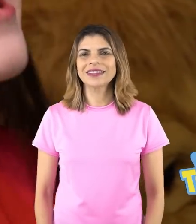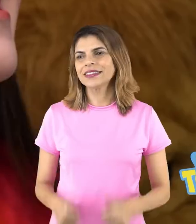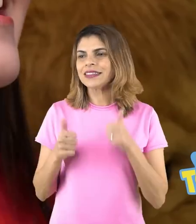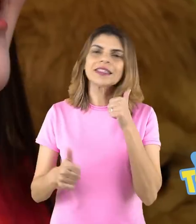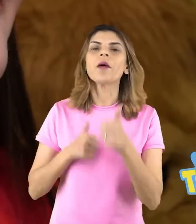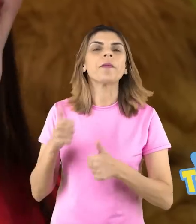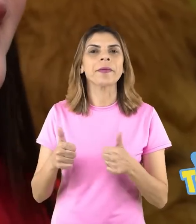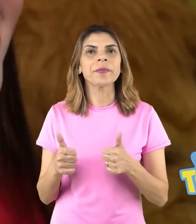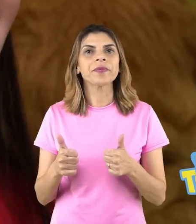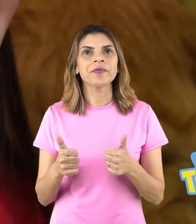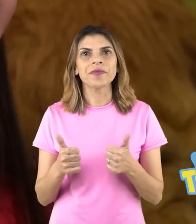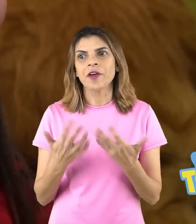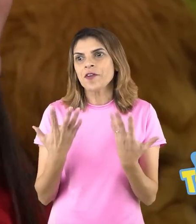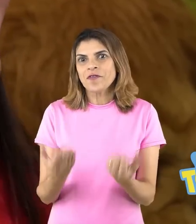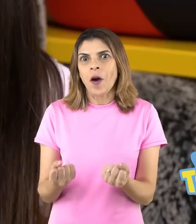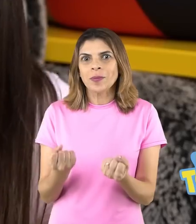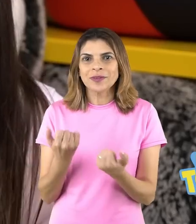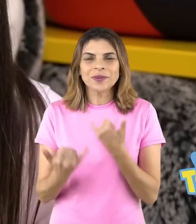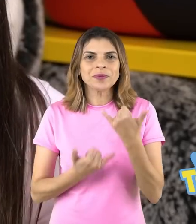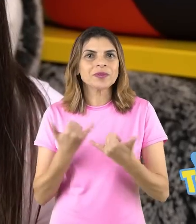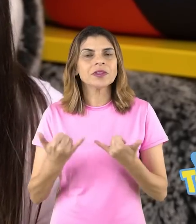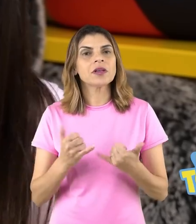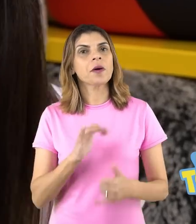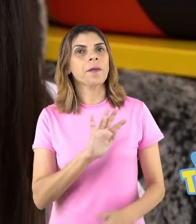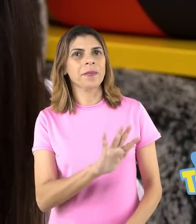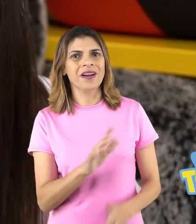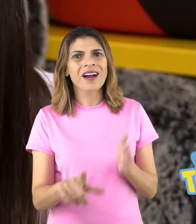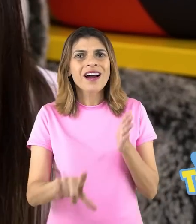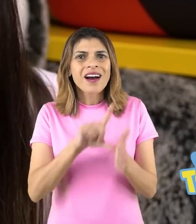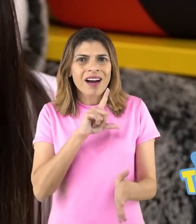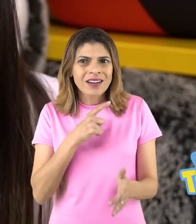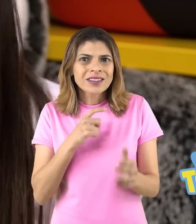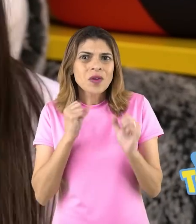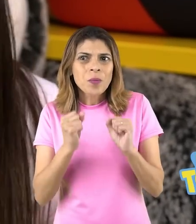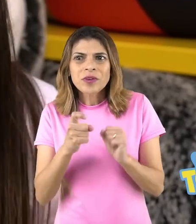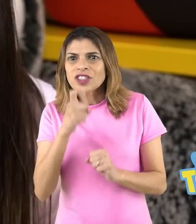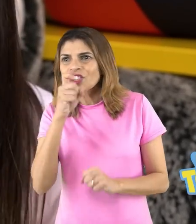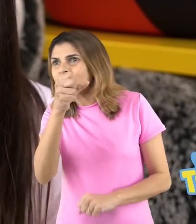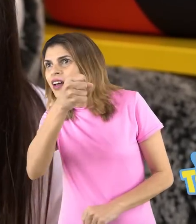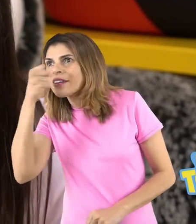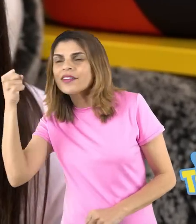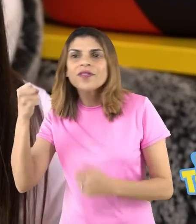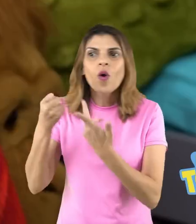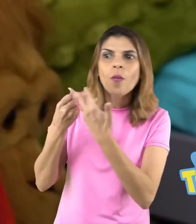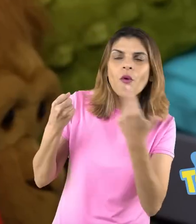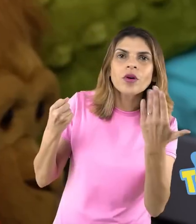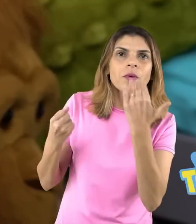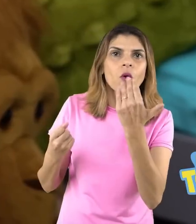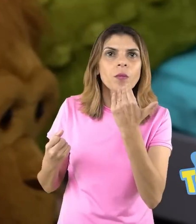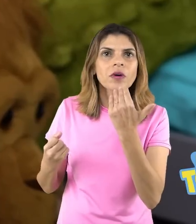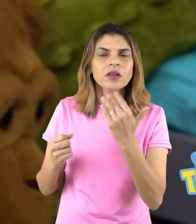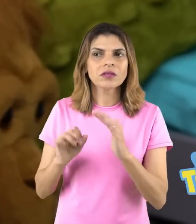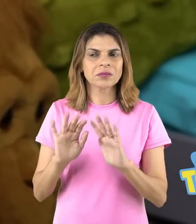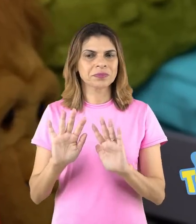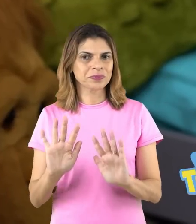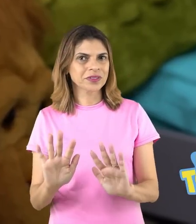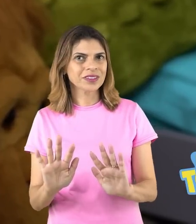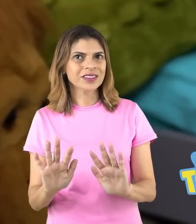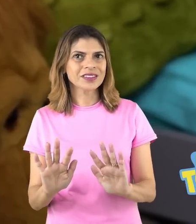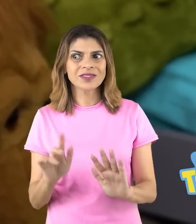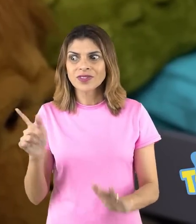Então vamos jogar em gi antes de eu posso ir na geladeira pegar alguma coisa para comer Mas Camila